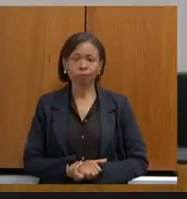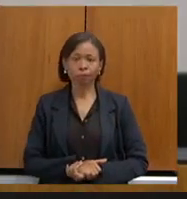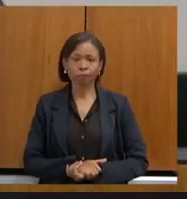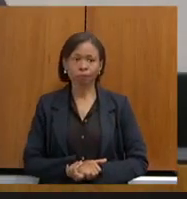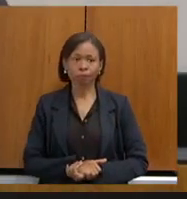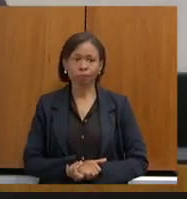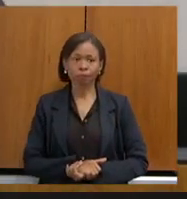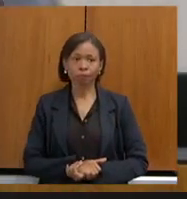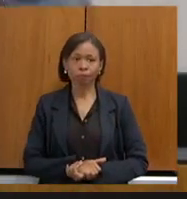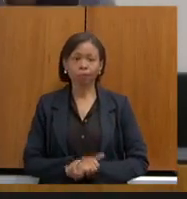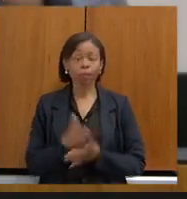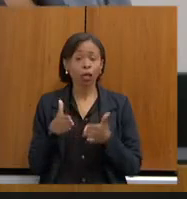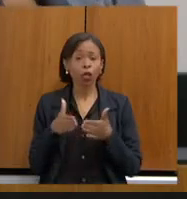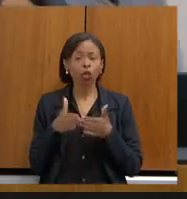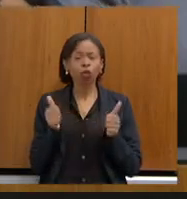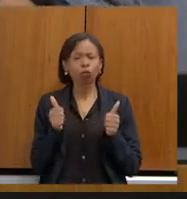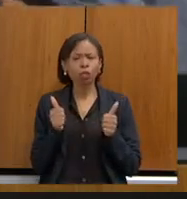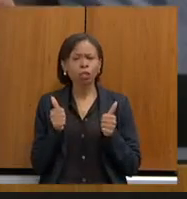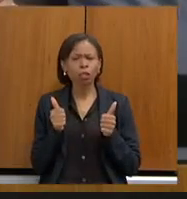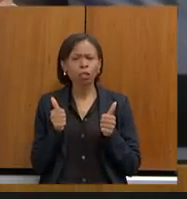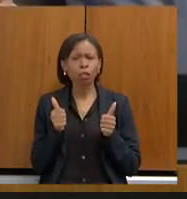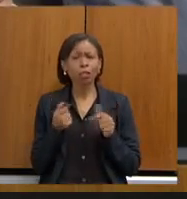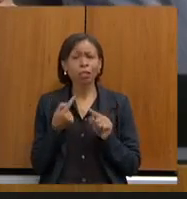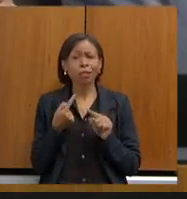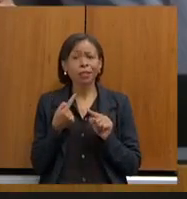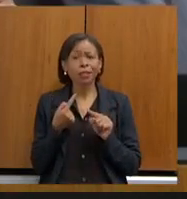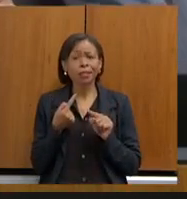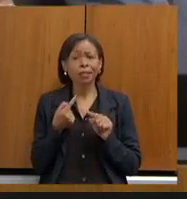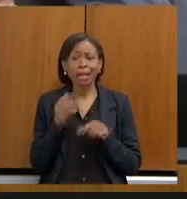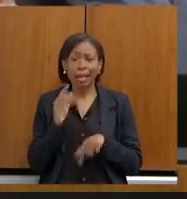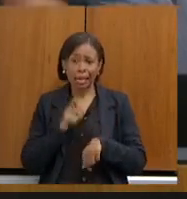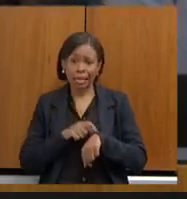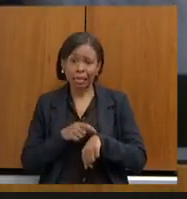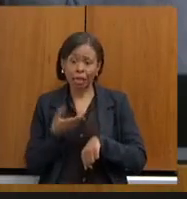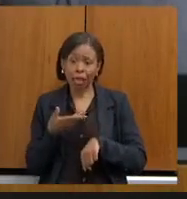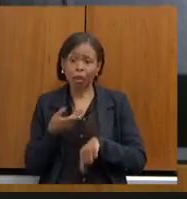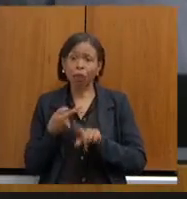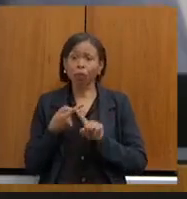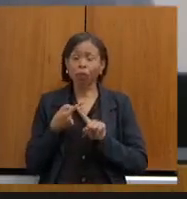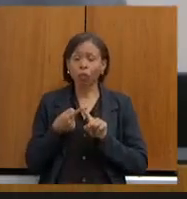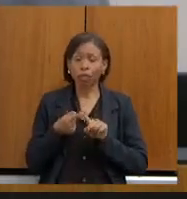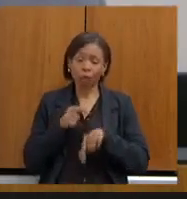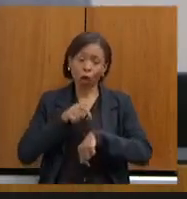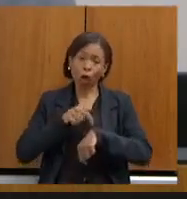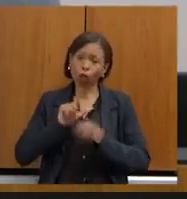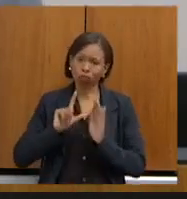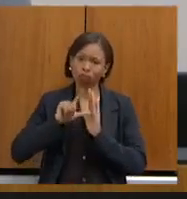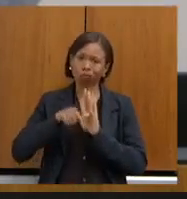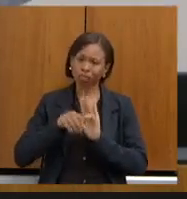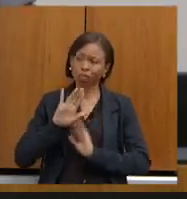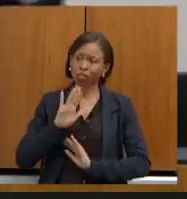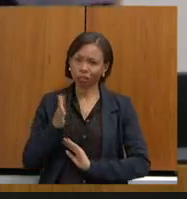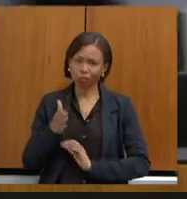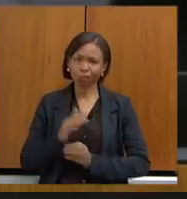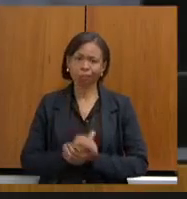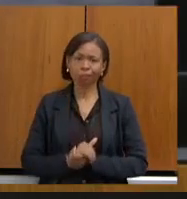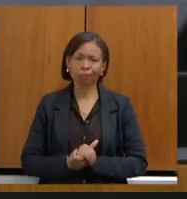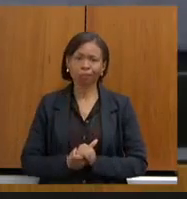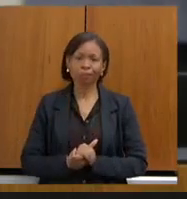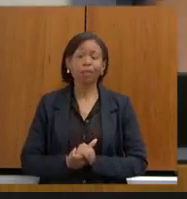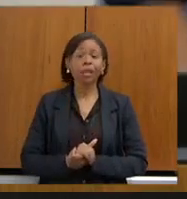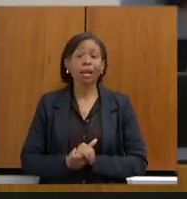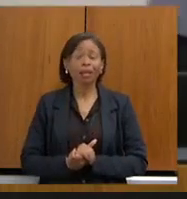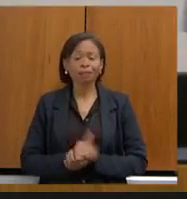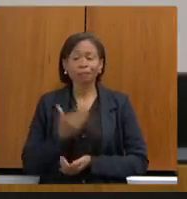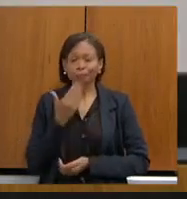demais interventores que nós estamos bem avançado e eu eu pedi licença